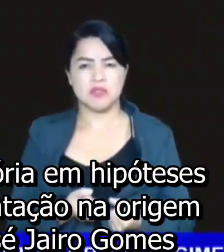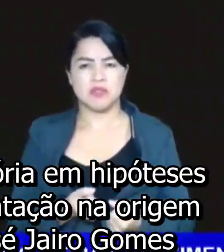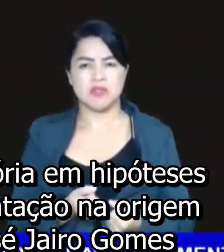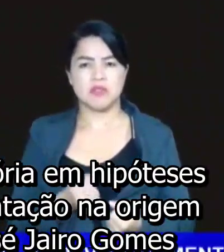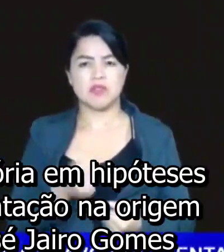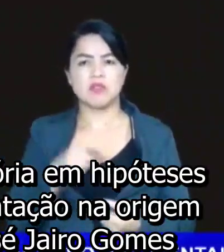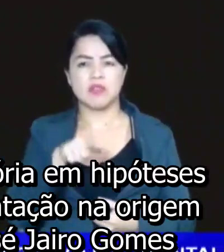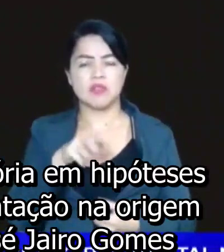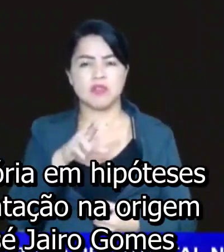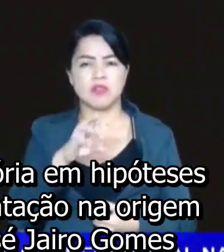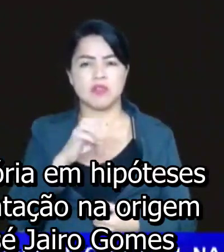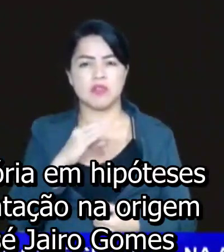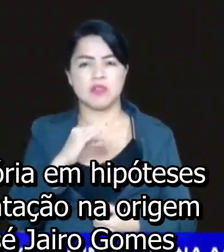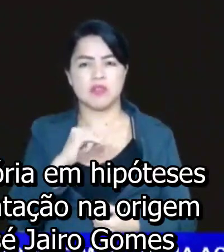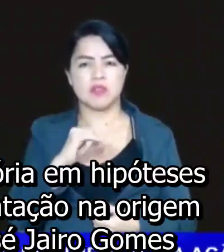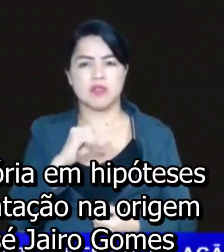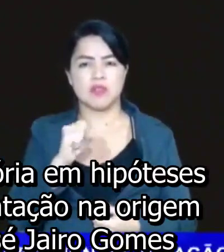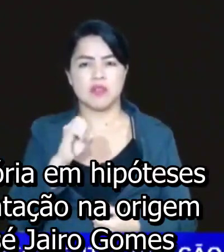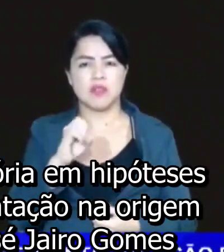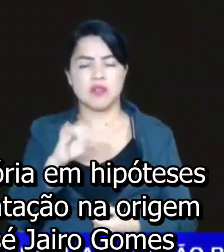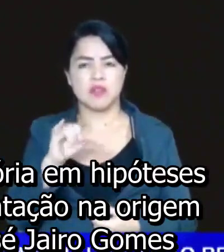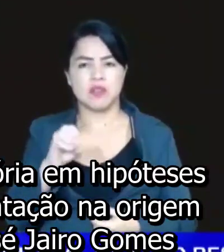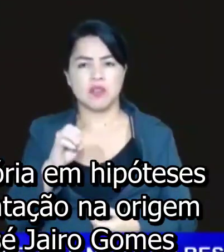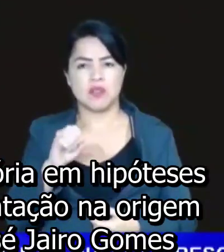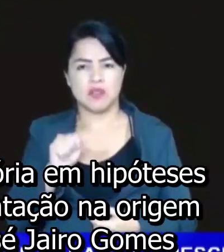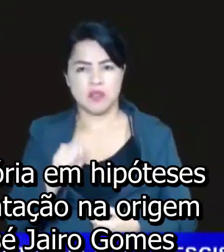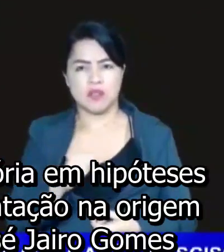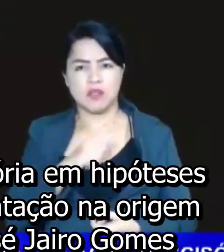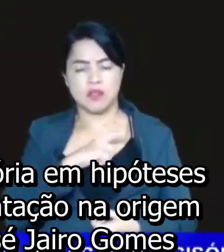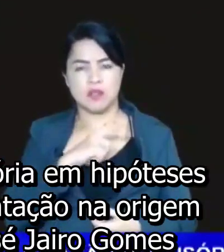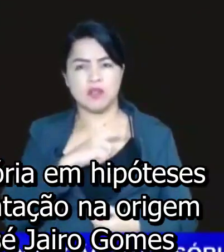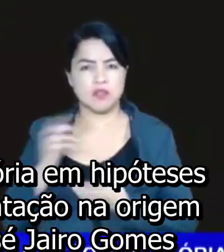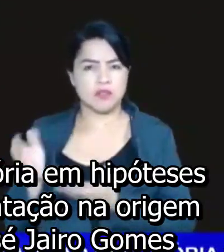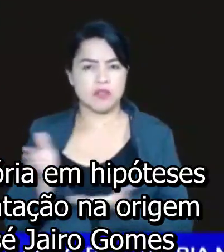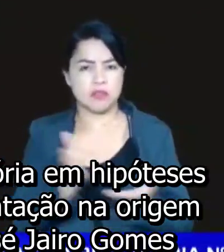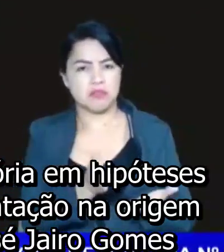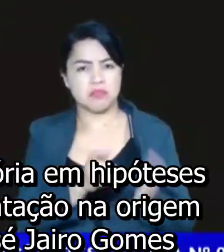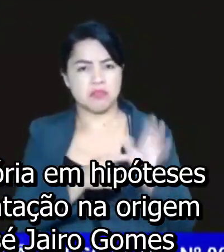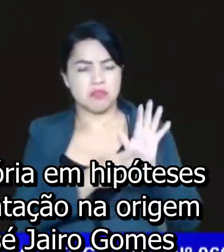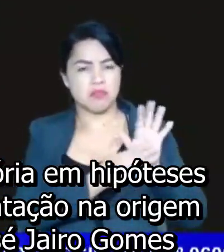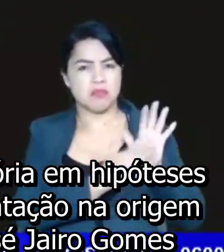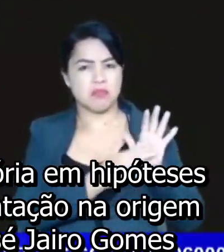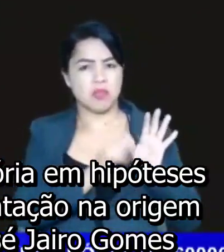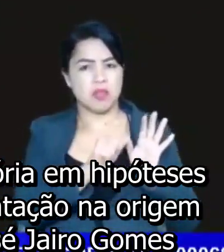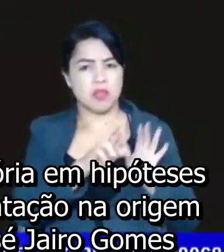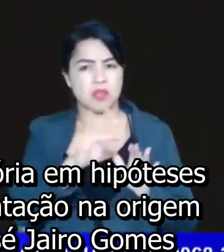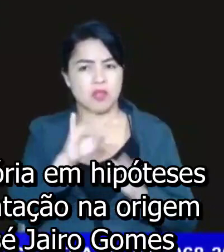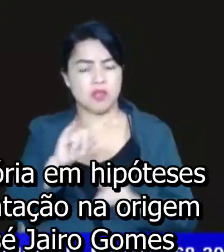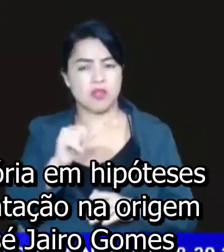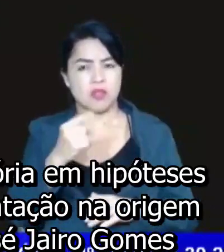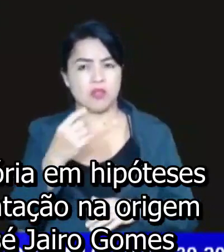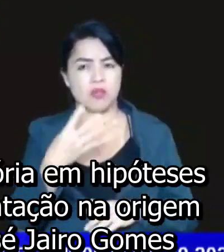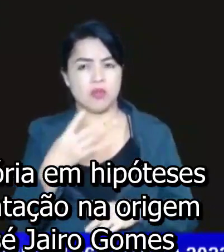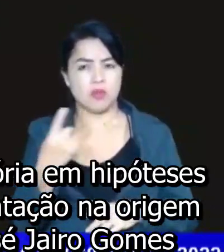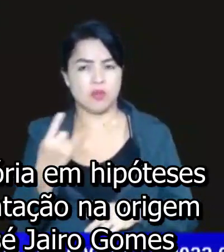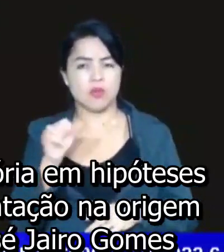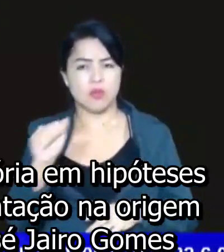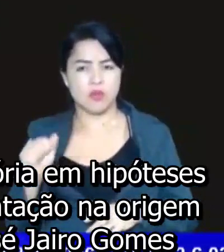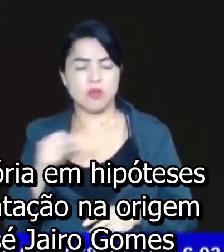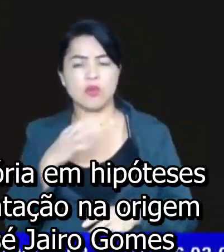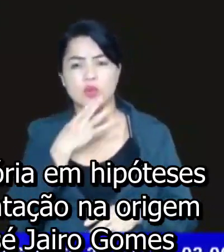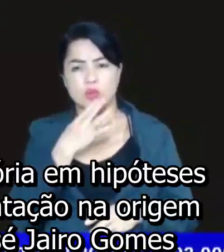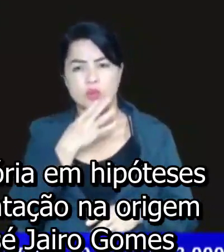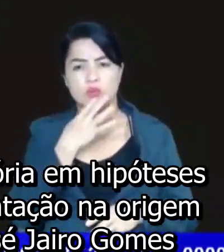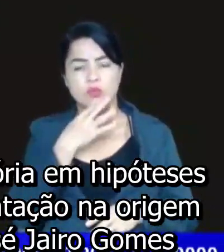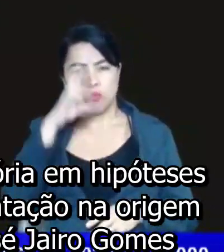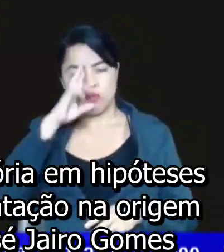rescisória em hipóteses tais, ou seja, em hipóteses em que se trata de uma representação na origem pelo artigo 41A, é reconhecida tanto